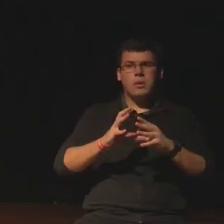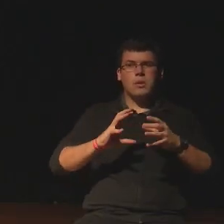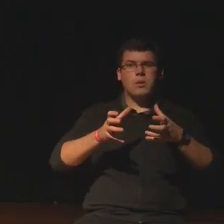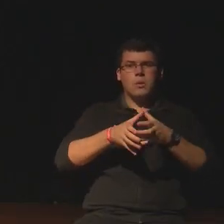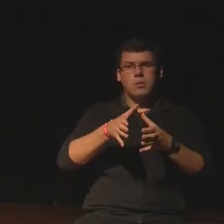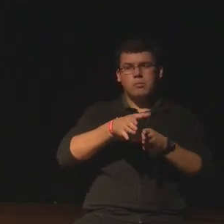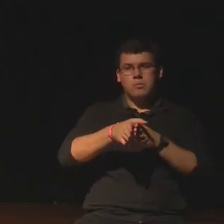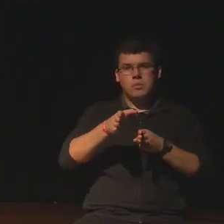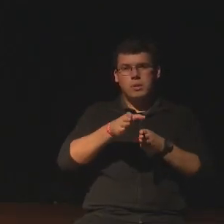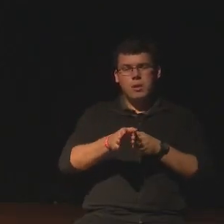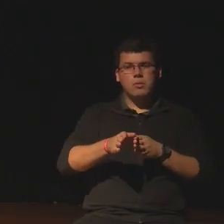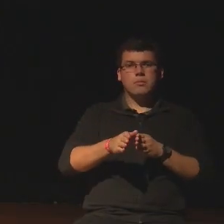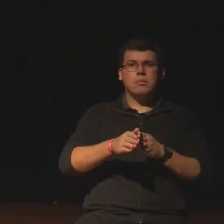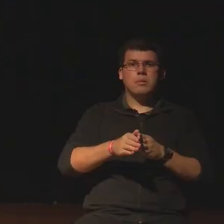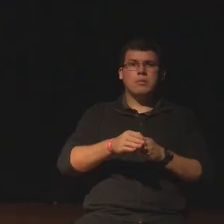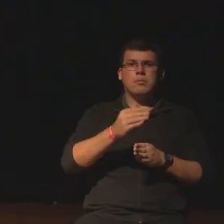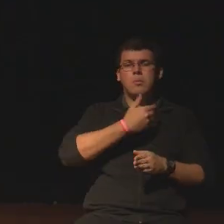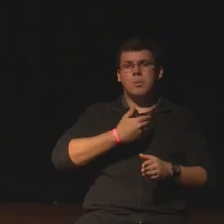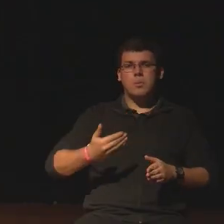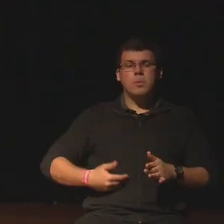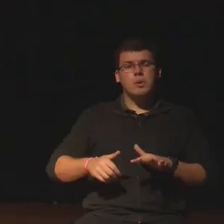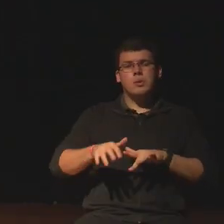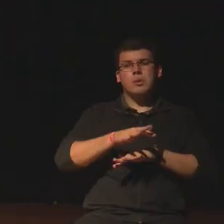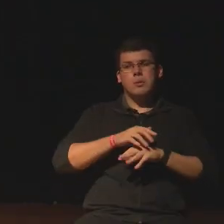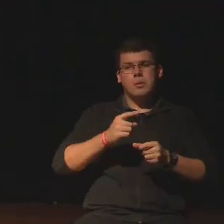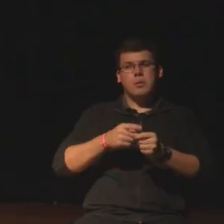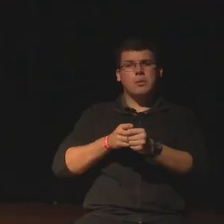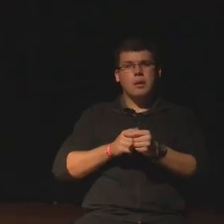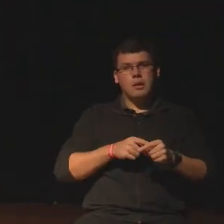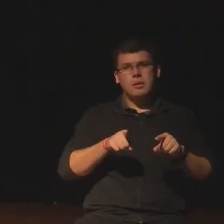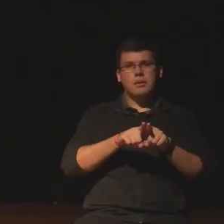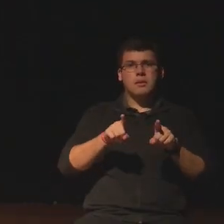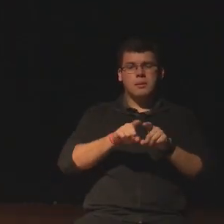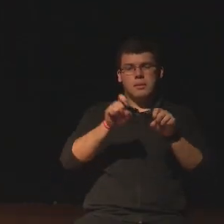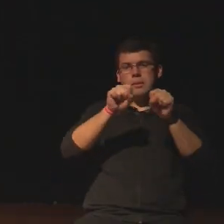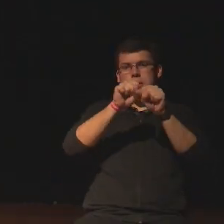Política Urbana, do Fundurb e do Sistema Estadual de Trânsito.